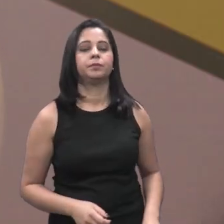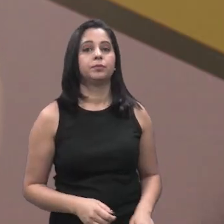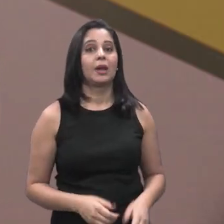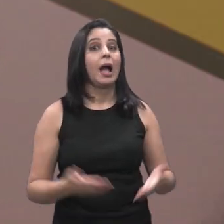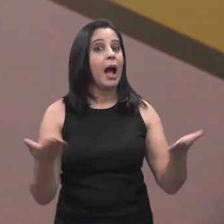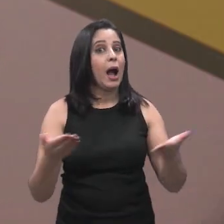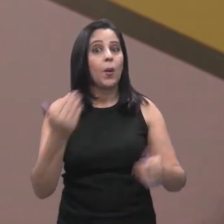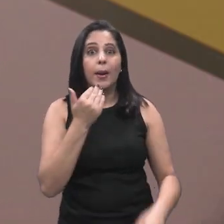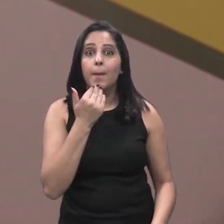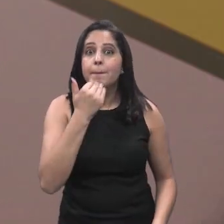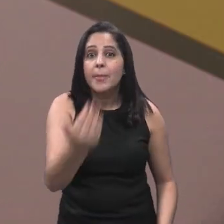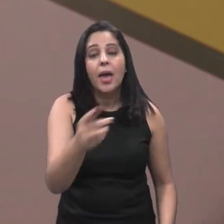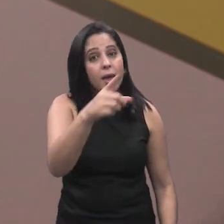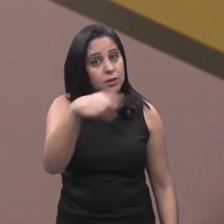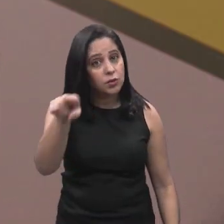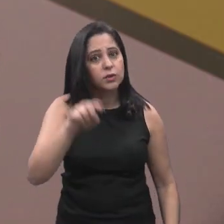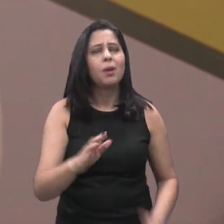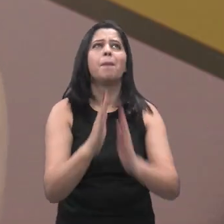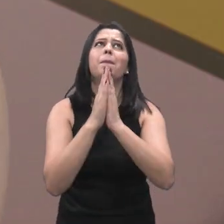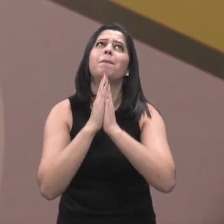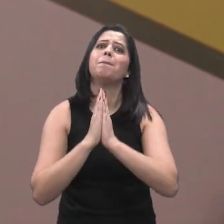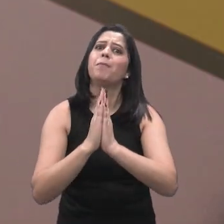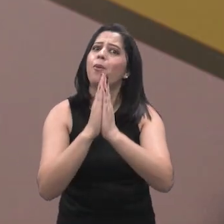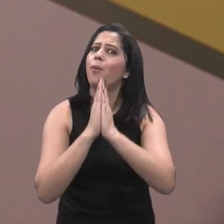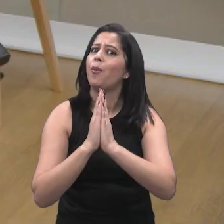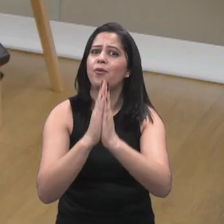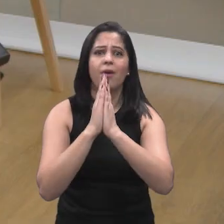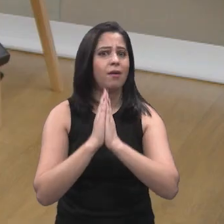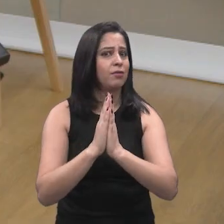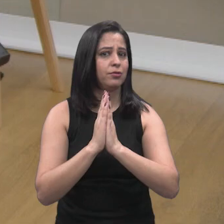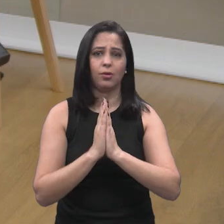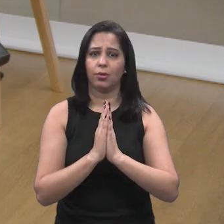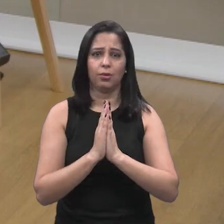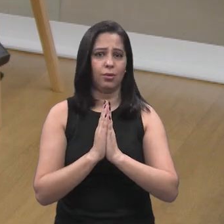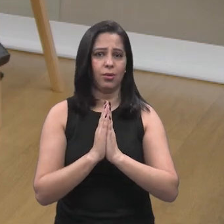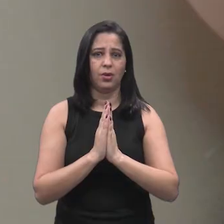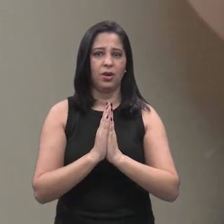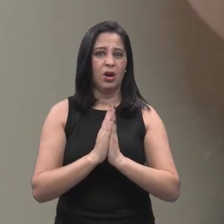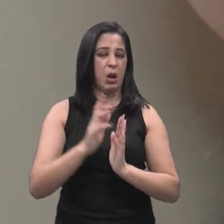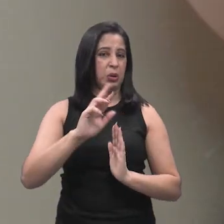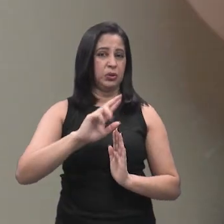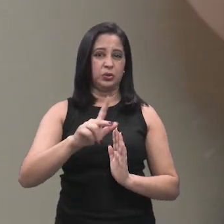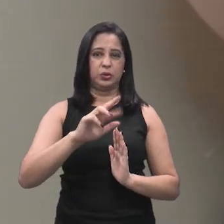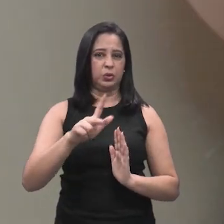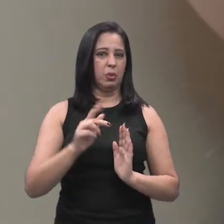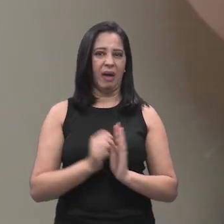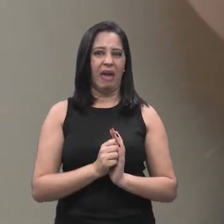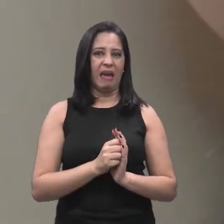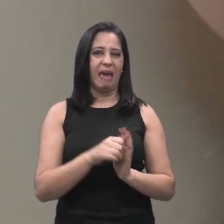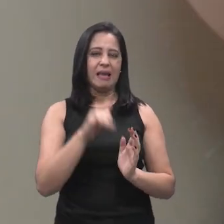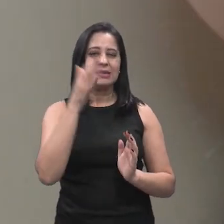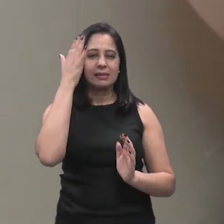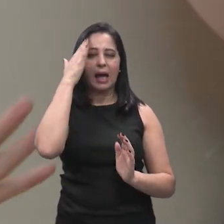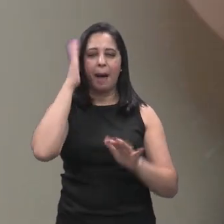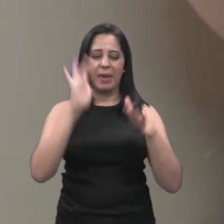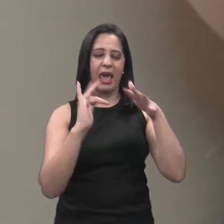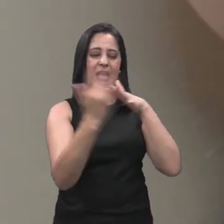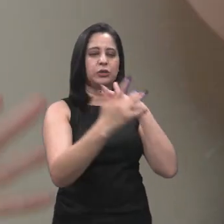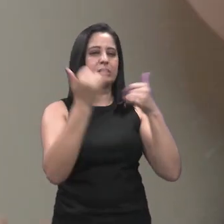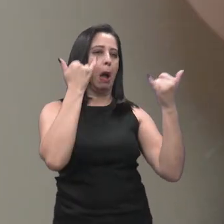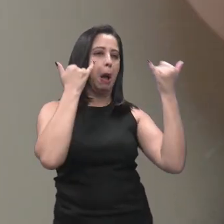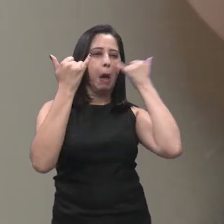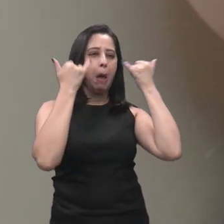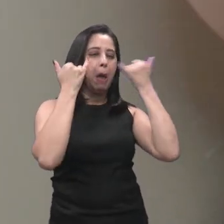ele vai adequar para a sua pressão arterial ser controlada. Sim, eu aproveito para fazer um apelo, né, gente? Pelo amor de Deus, não vai